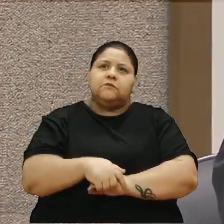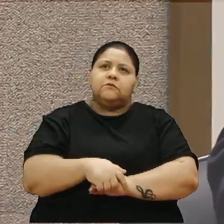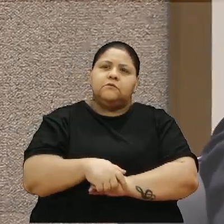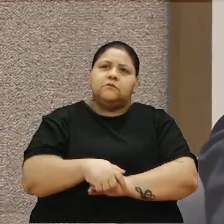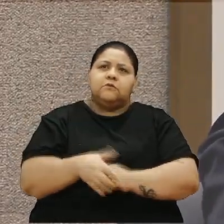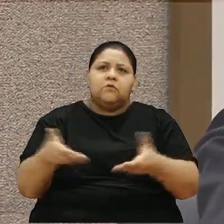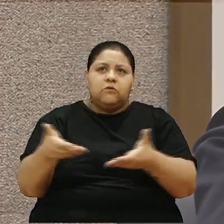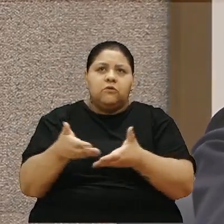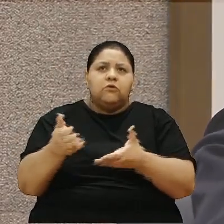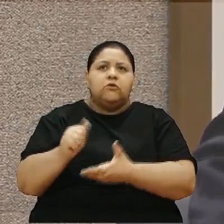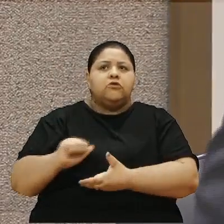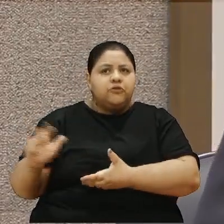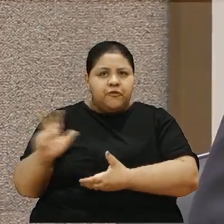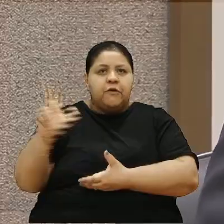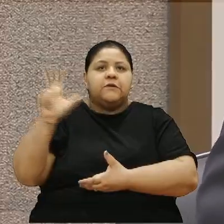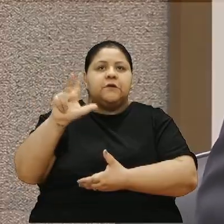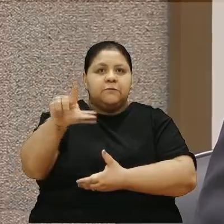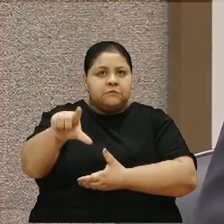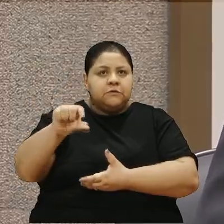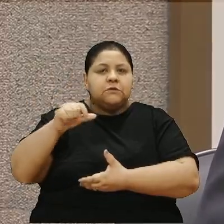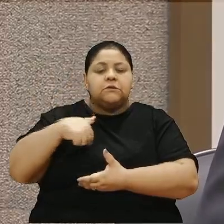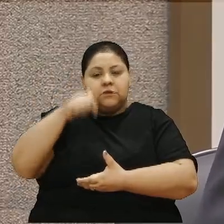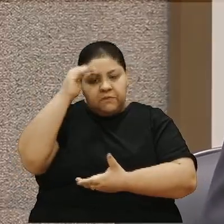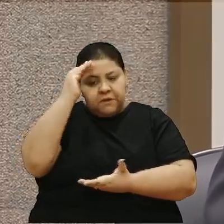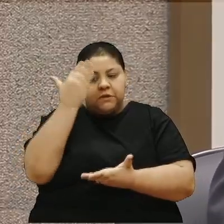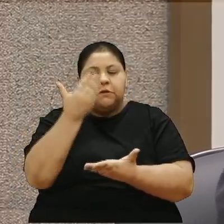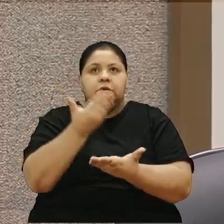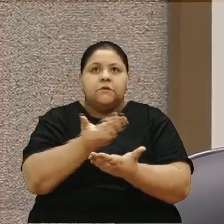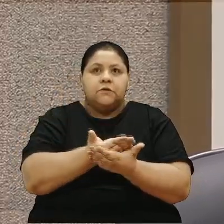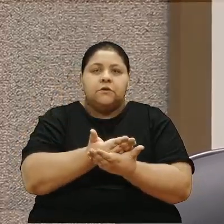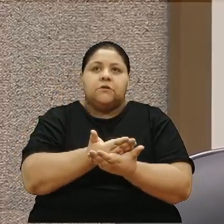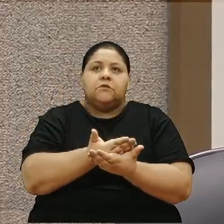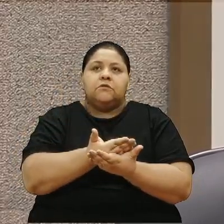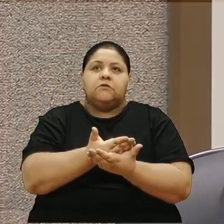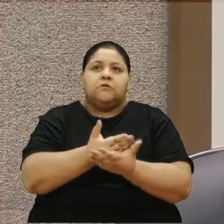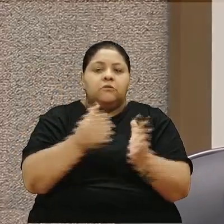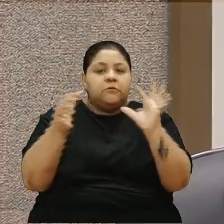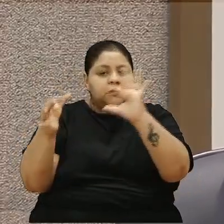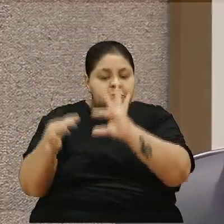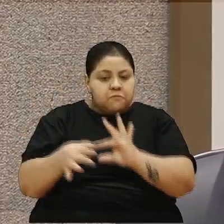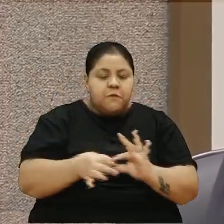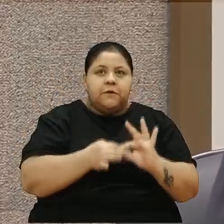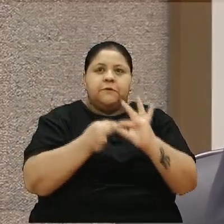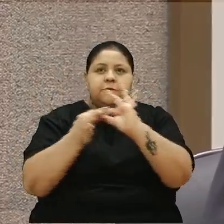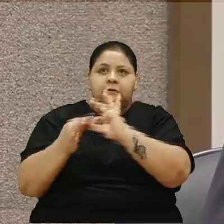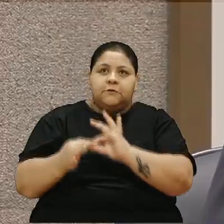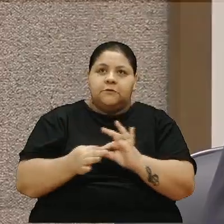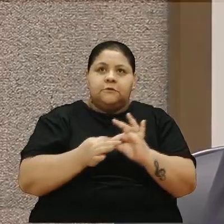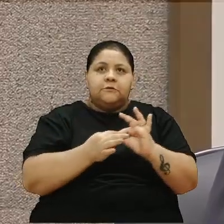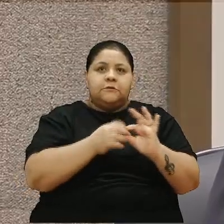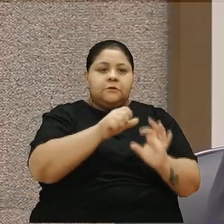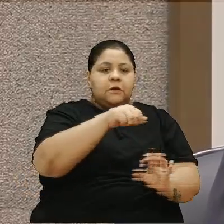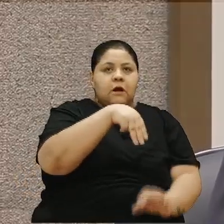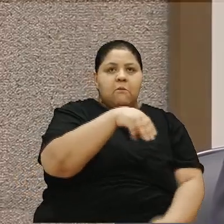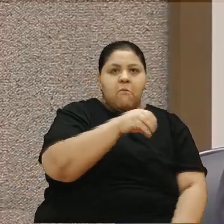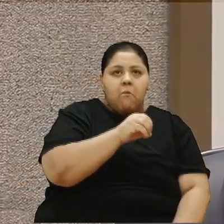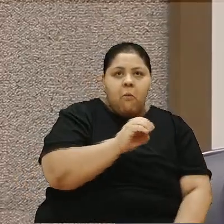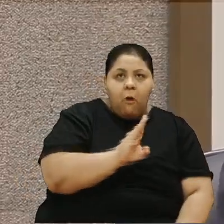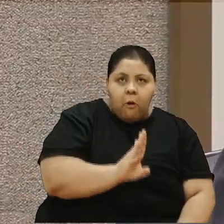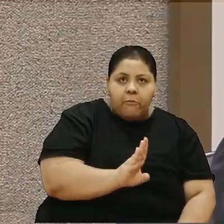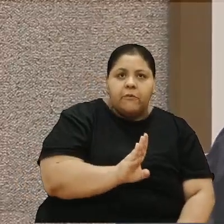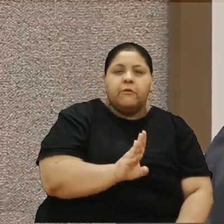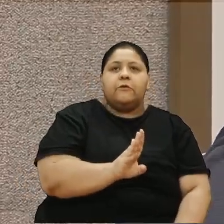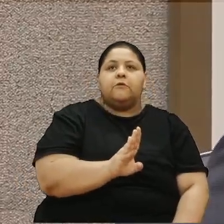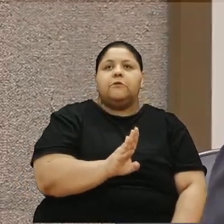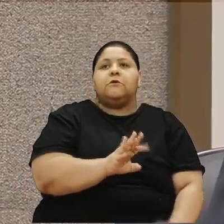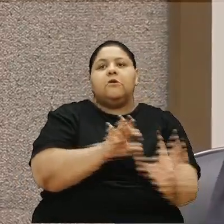quero valorizar pela escolha e tenho certeza que ele vai ser um elo de ligação com as AMOBs, vai